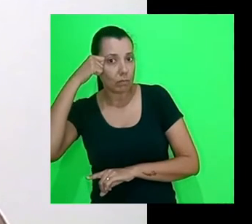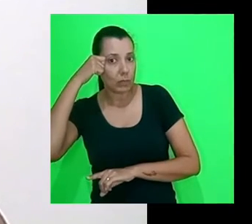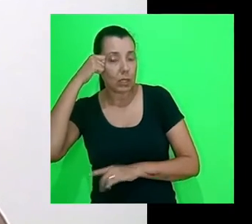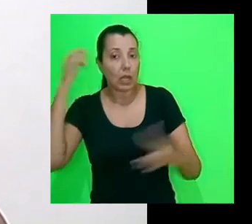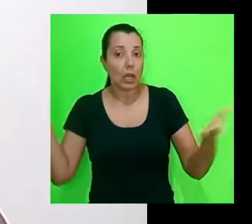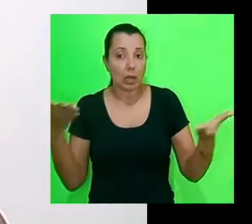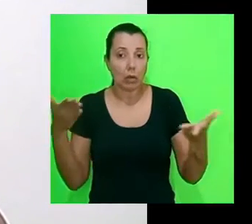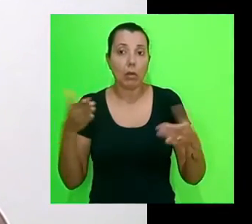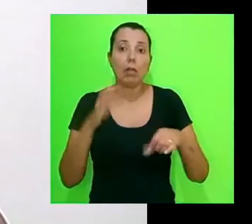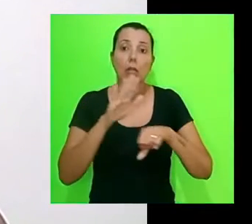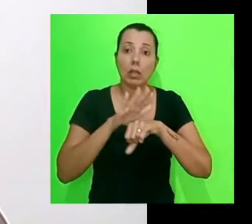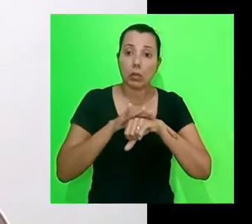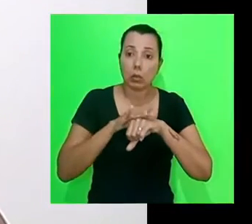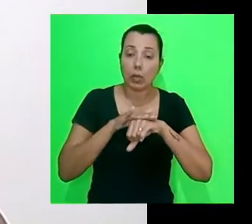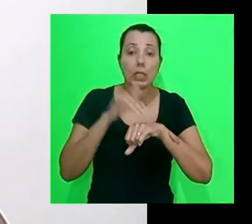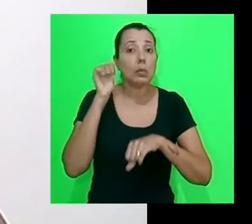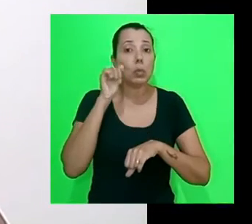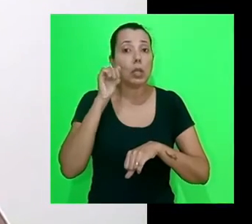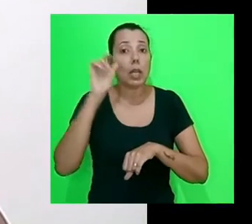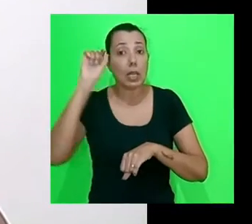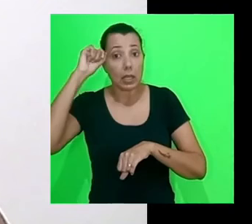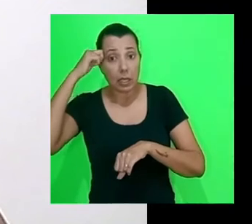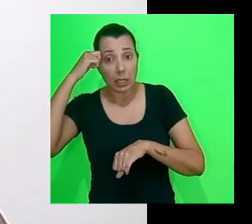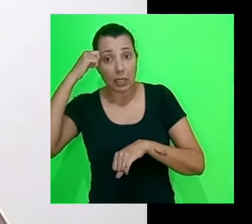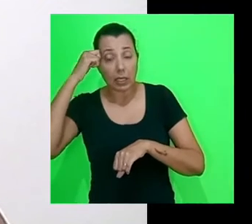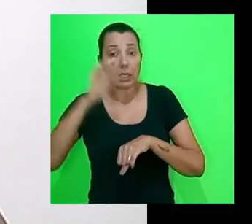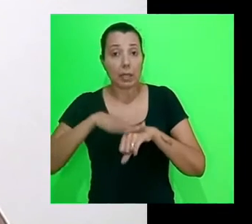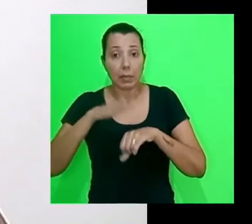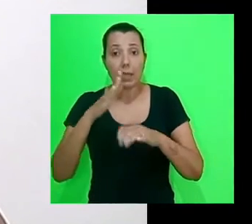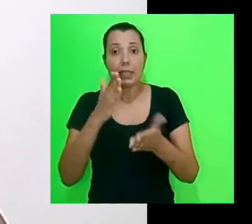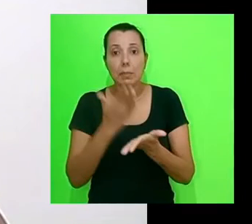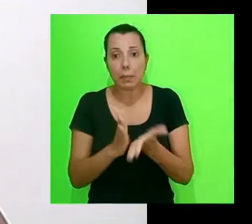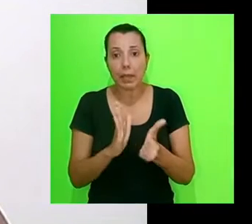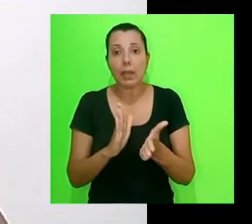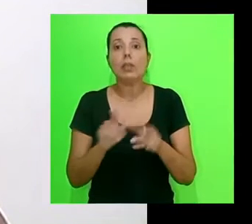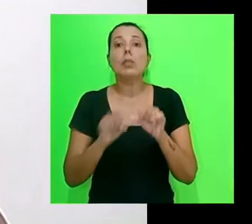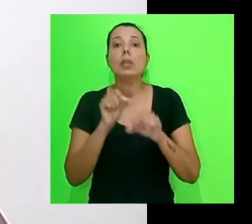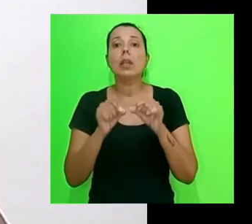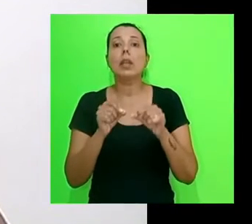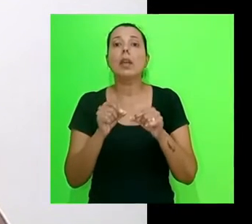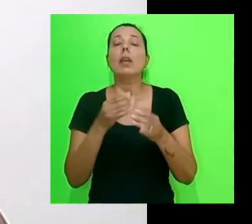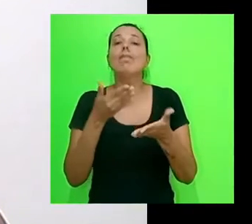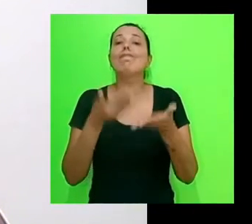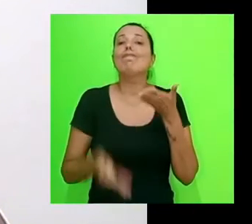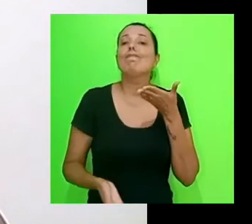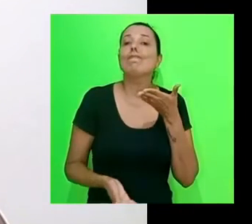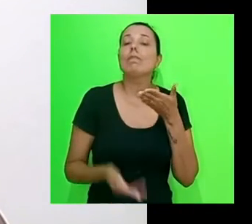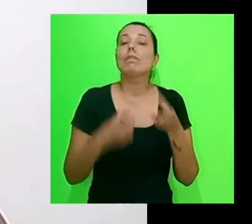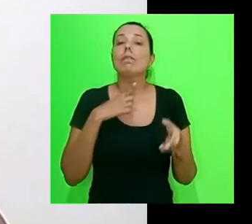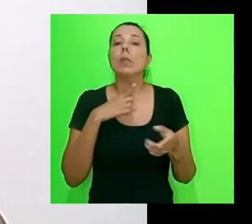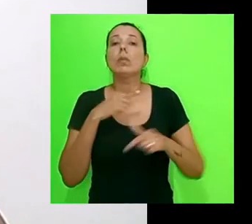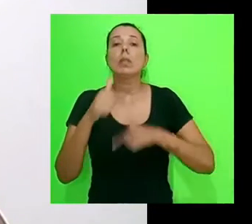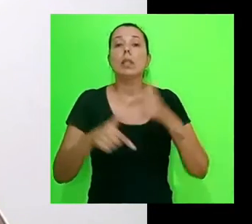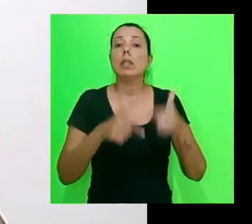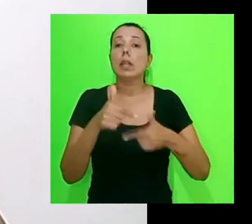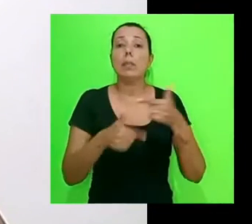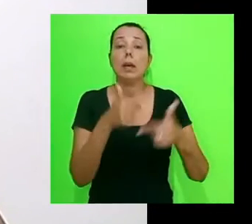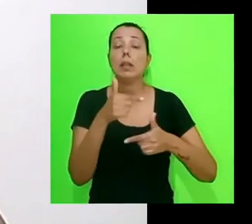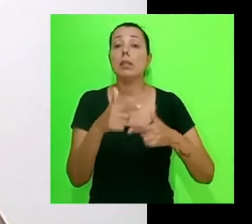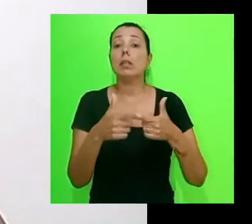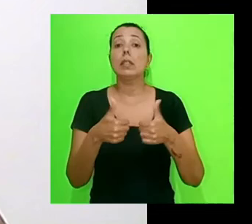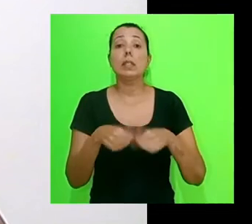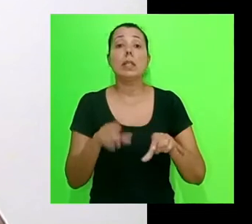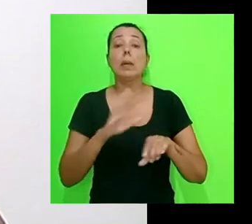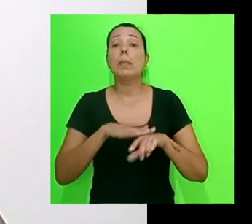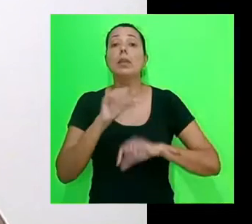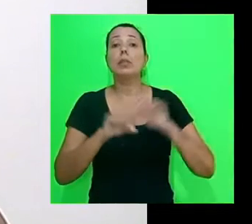não estão com renda nenhuma, e aí os R$ 600 que foi aprovado na Câmara, no Congresso, é